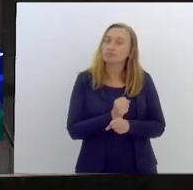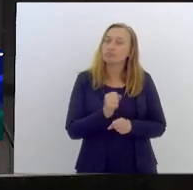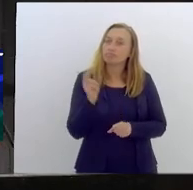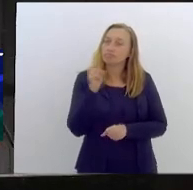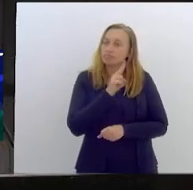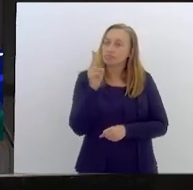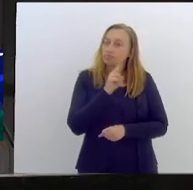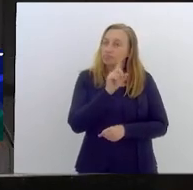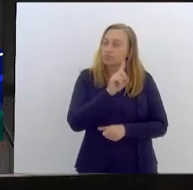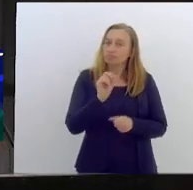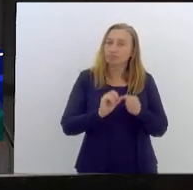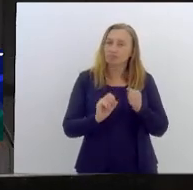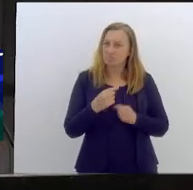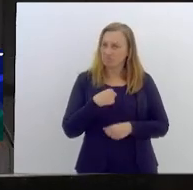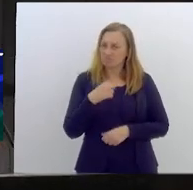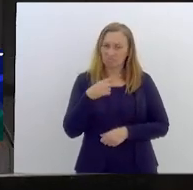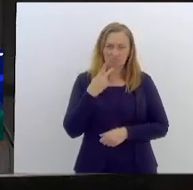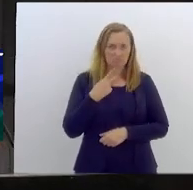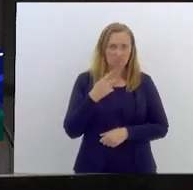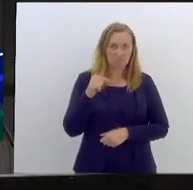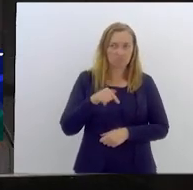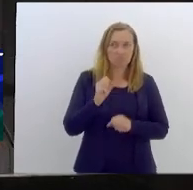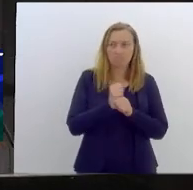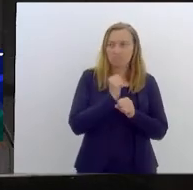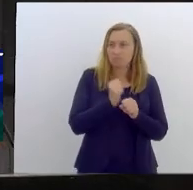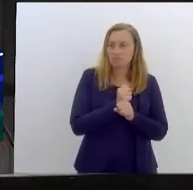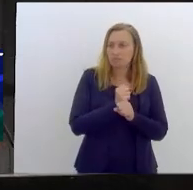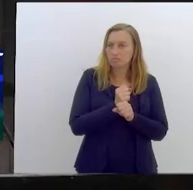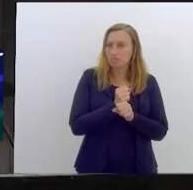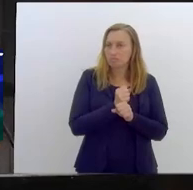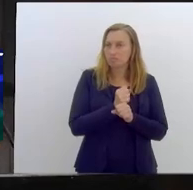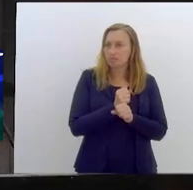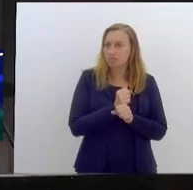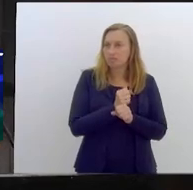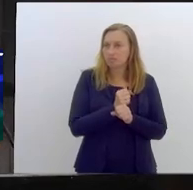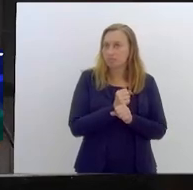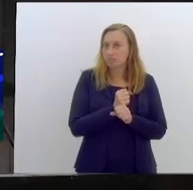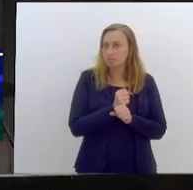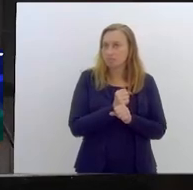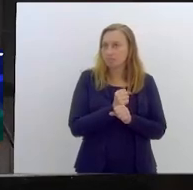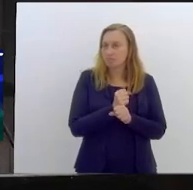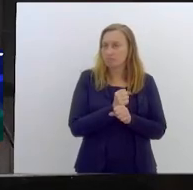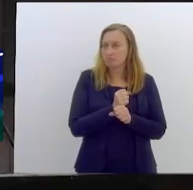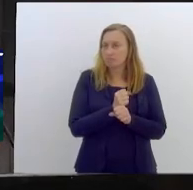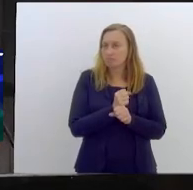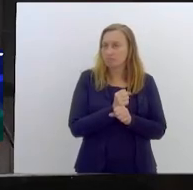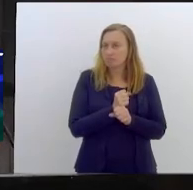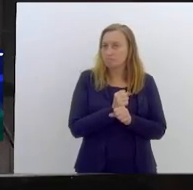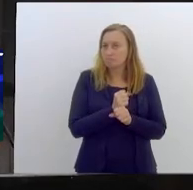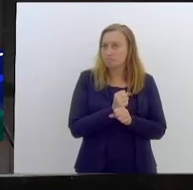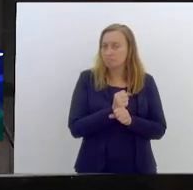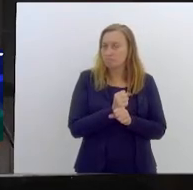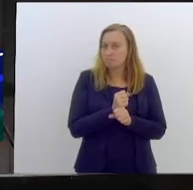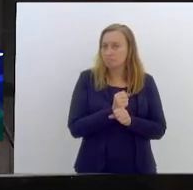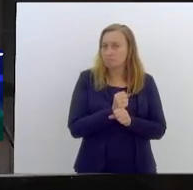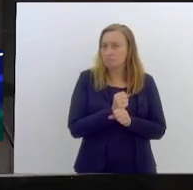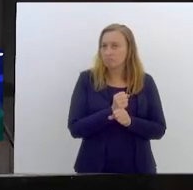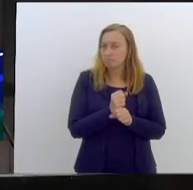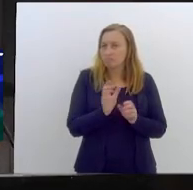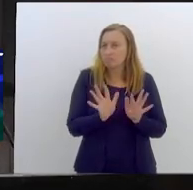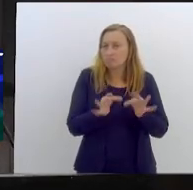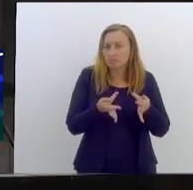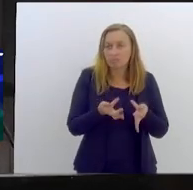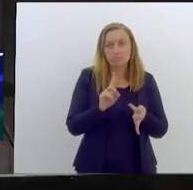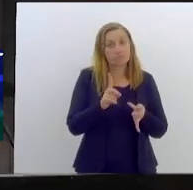emergenciais, e eu não estou dizendo aqui das obras reestruturantes que o arquivo público precisa. Estou dizendo